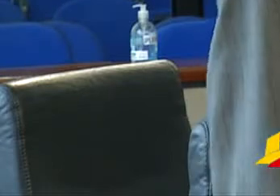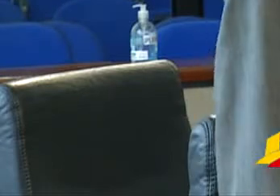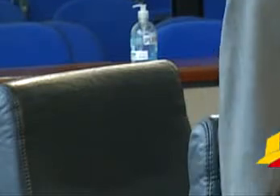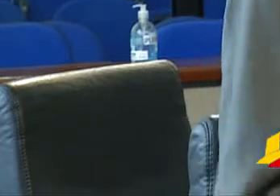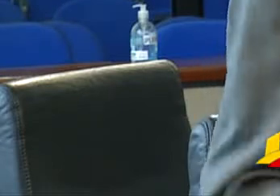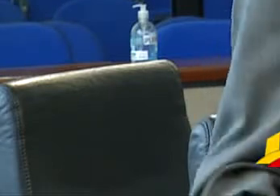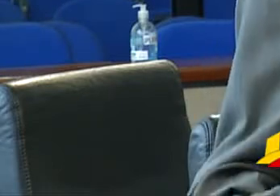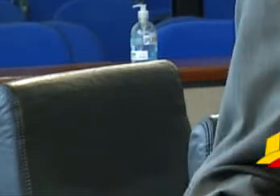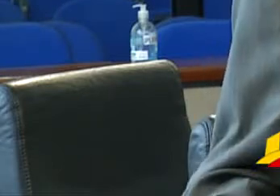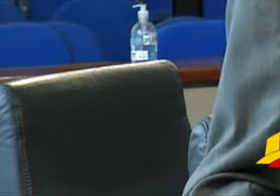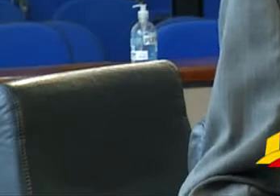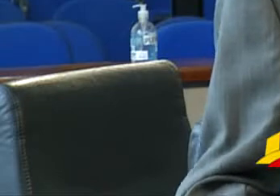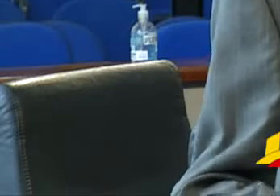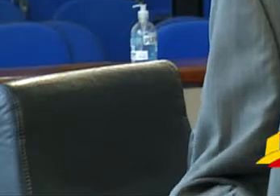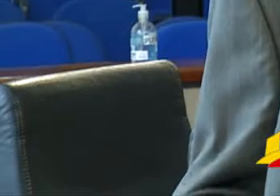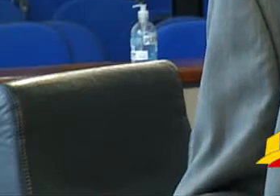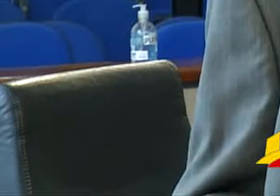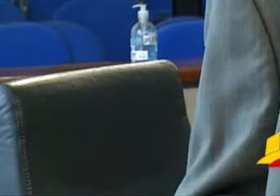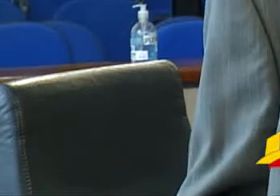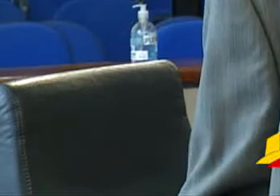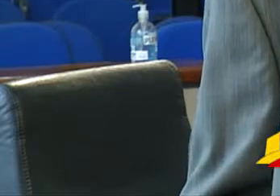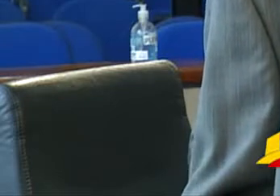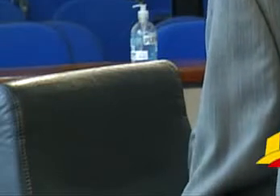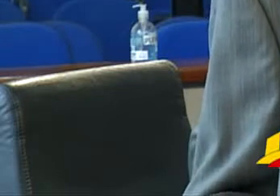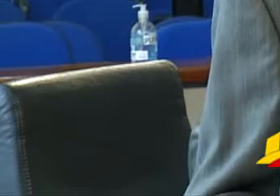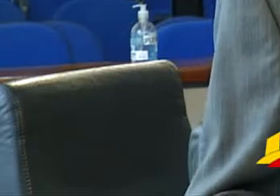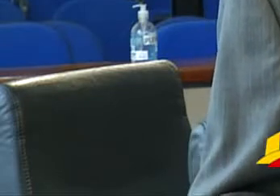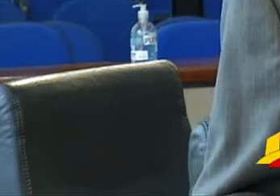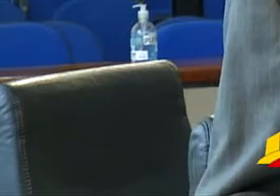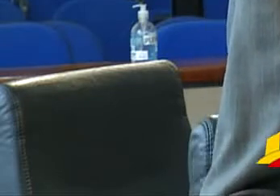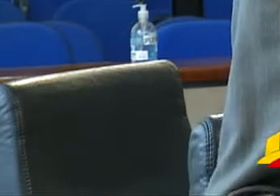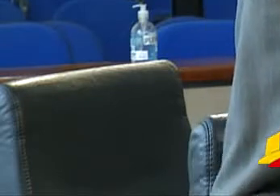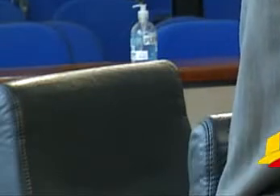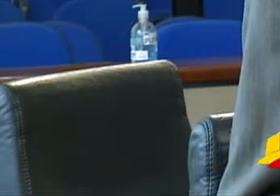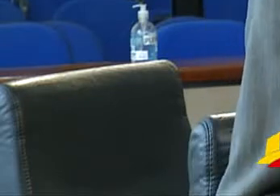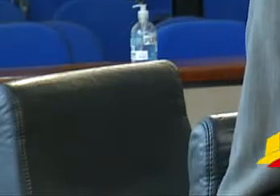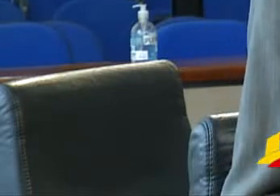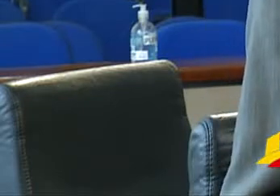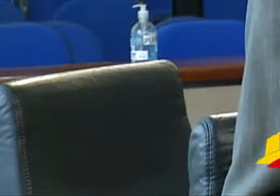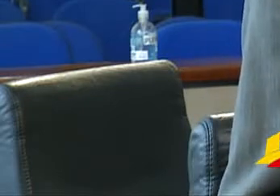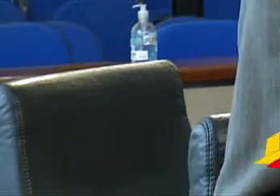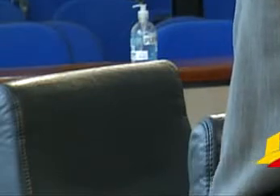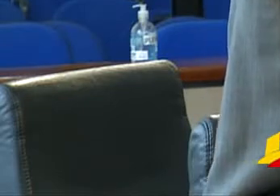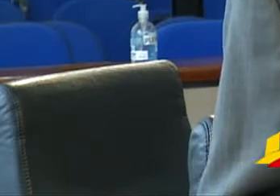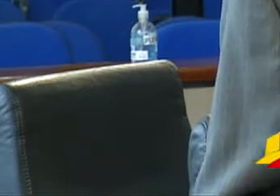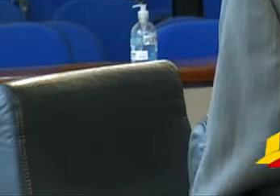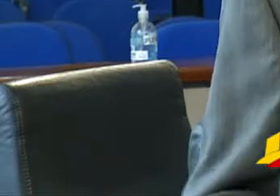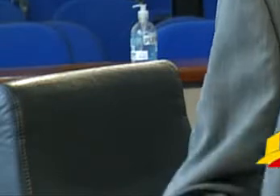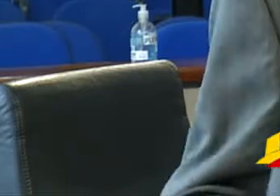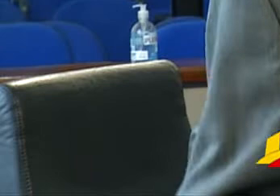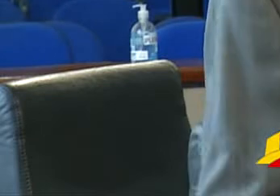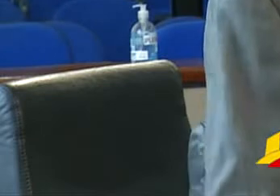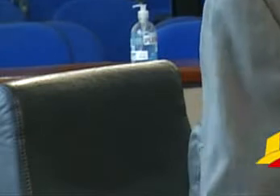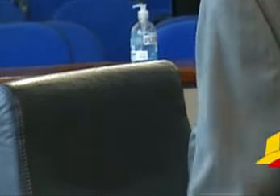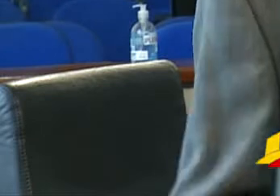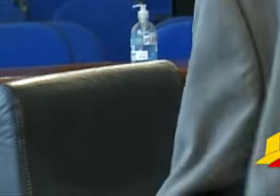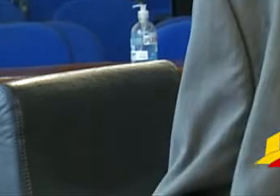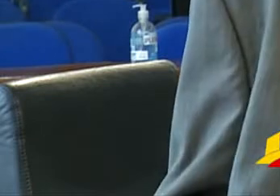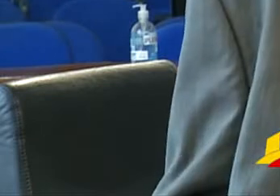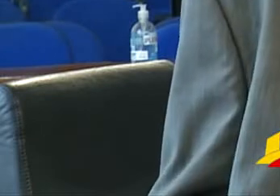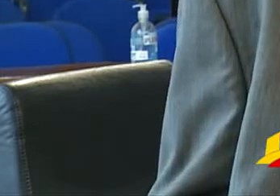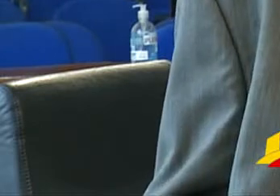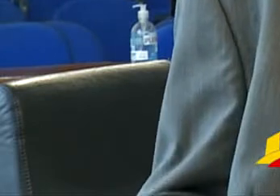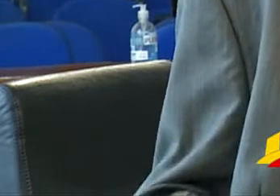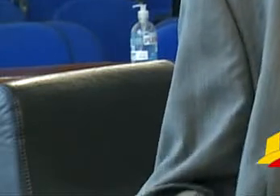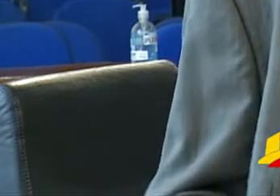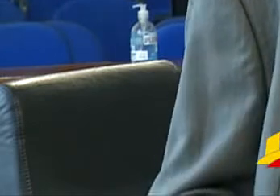não não que eu tô dizendo é o seguinte tô pedindo a tua permissão é o seguinte o teu entendimento de compreensão nós três aqui da